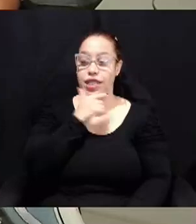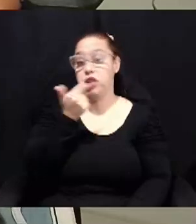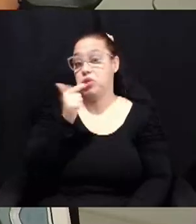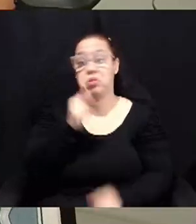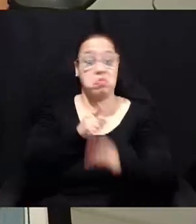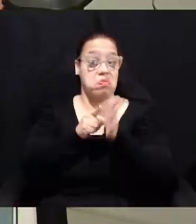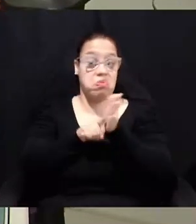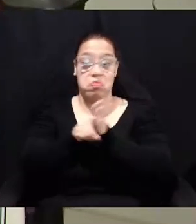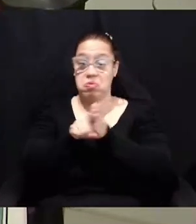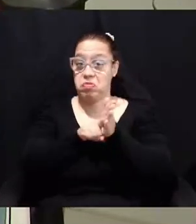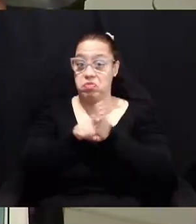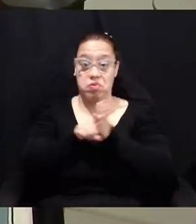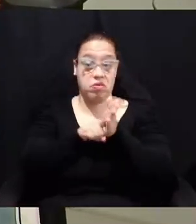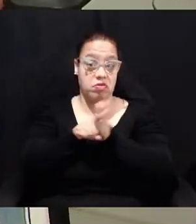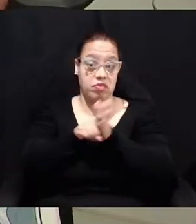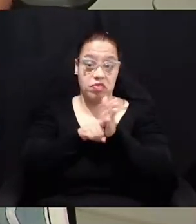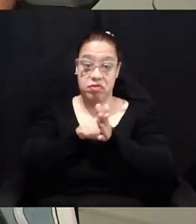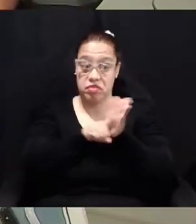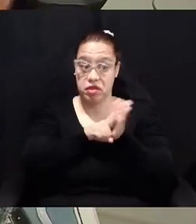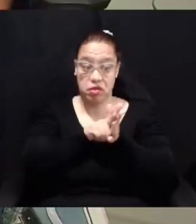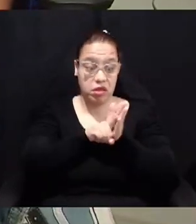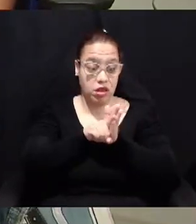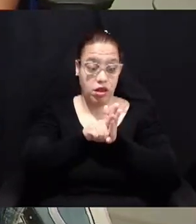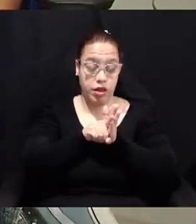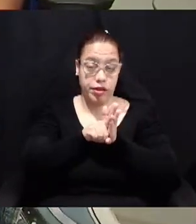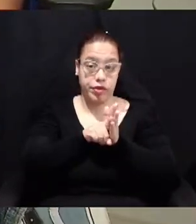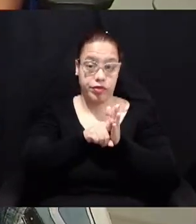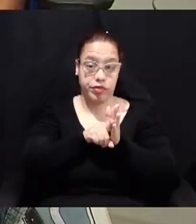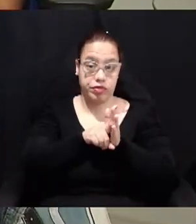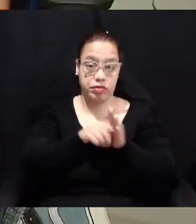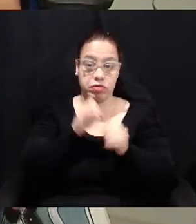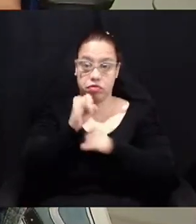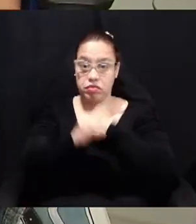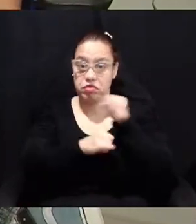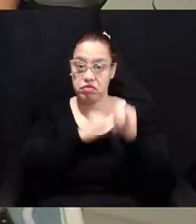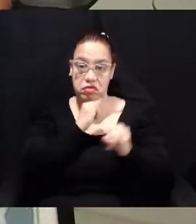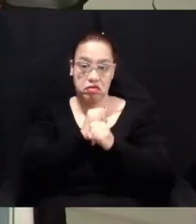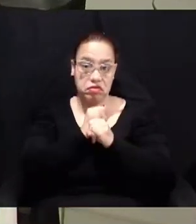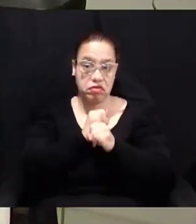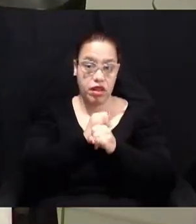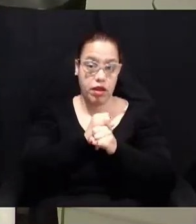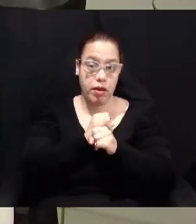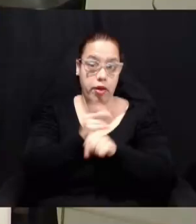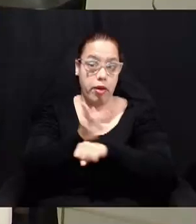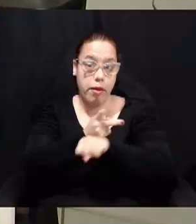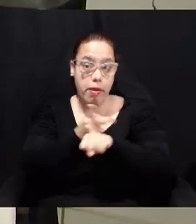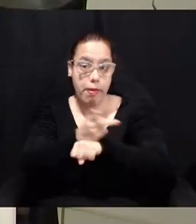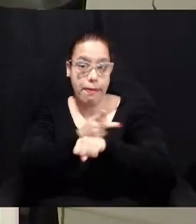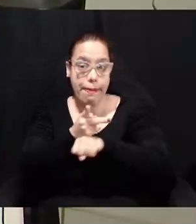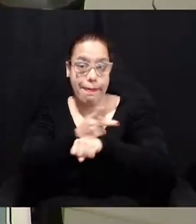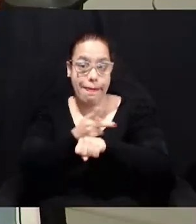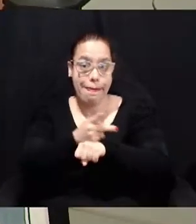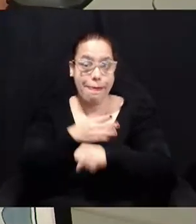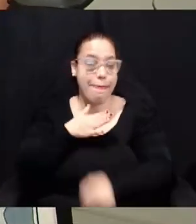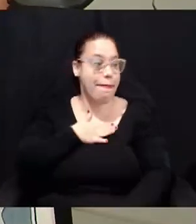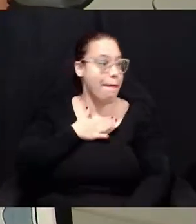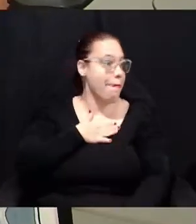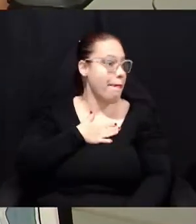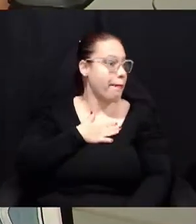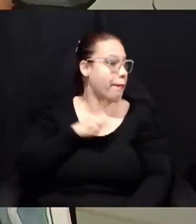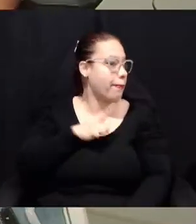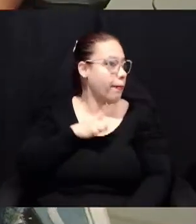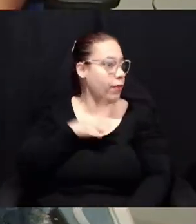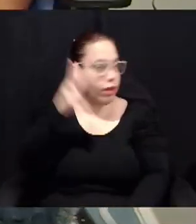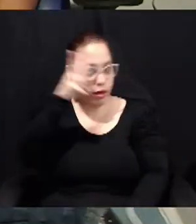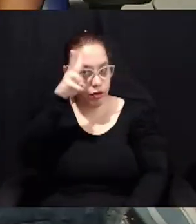para pessoas falar, dá uma olhada na internet ou fora daí, vê se você que conhece mais que quadrinho do que eu. Existe alguma história em quadrinhos de baralho?